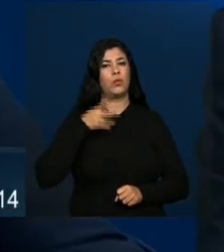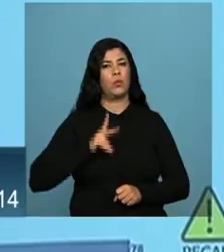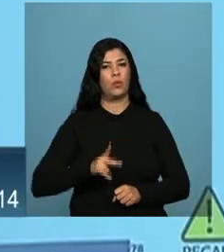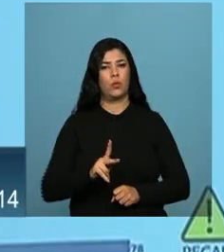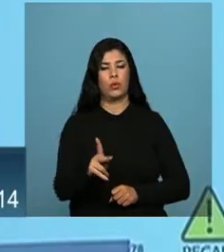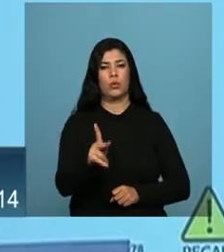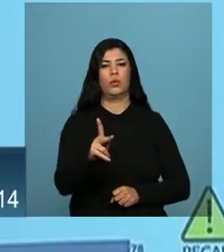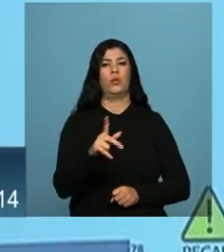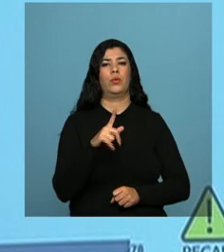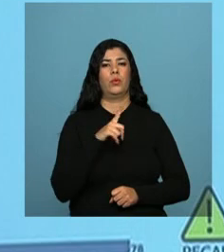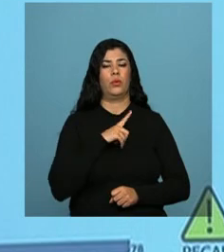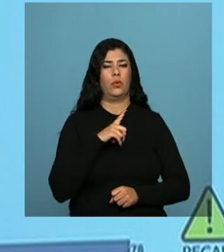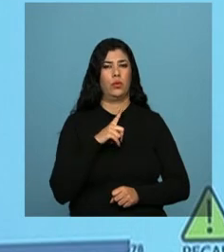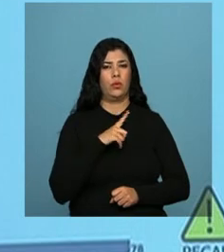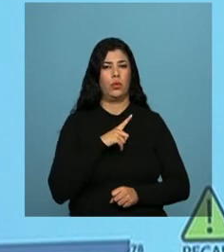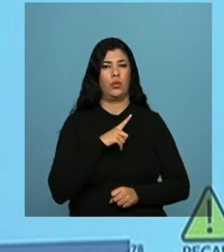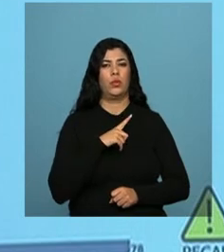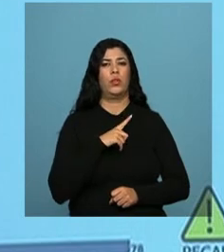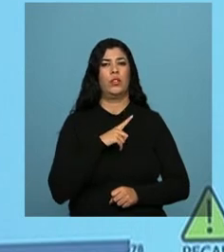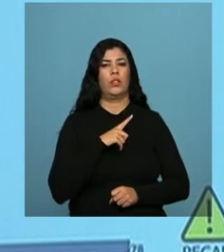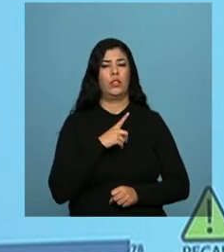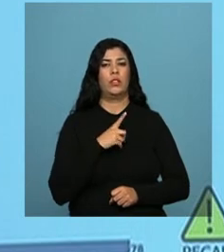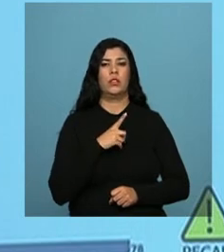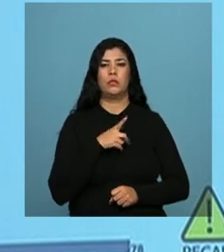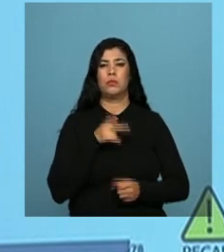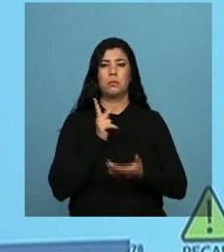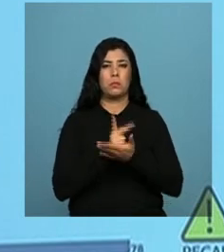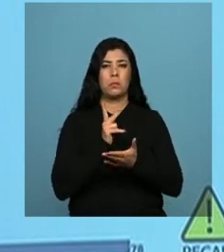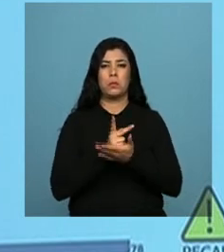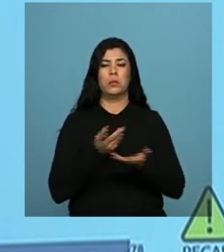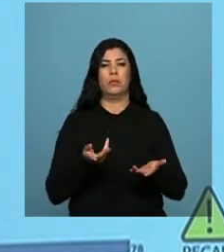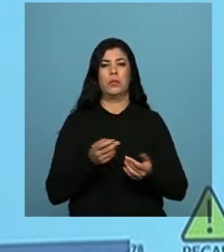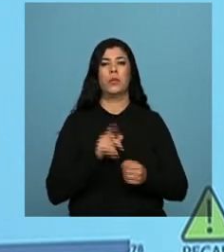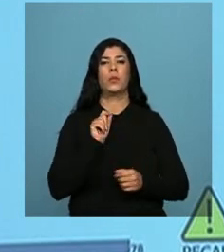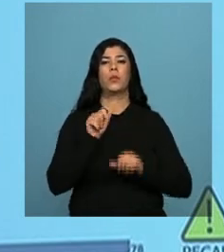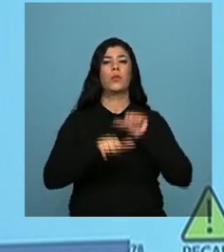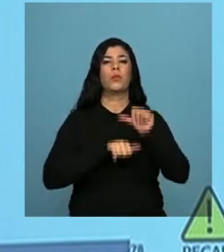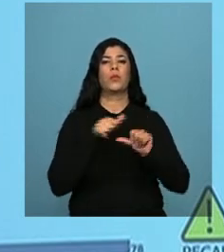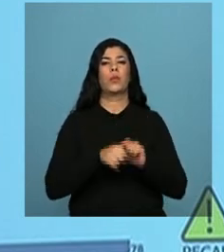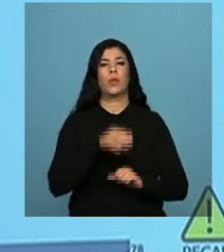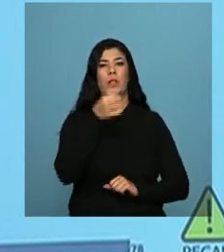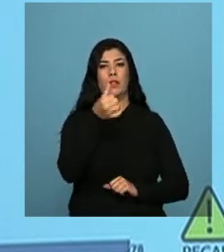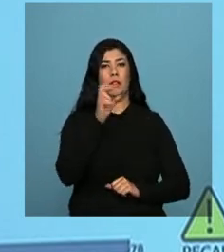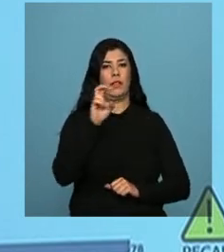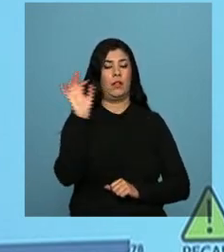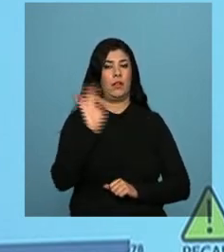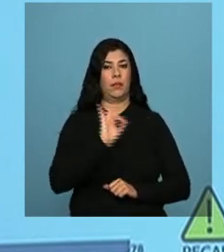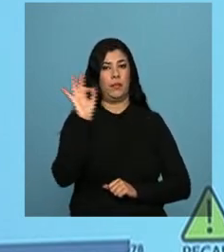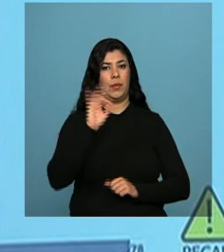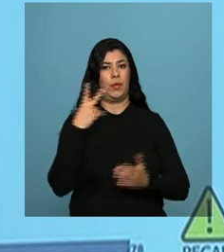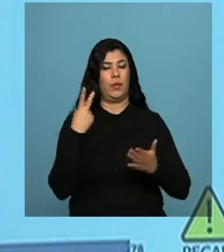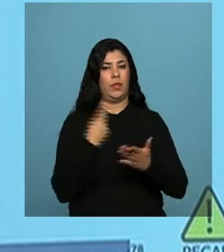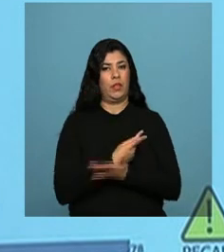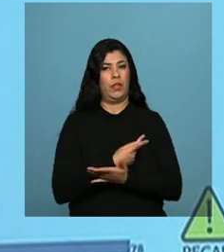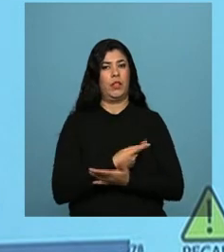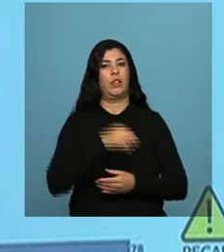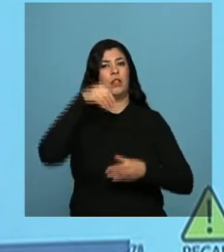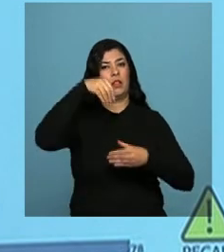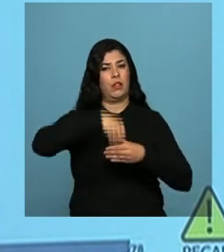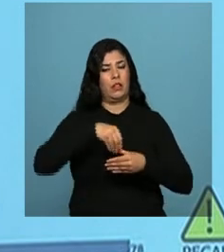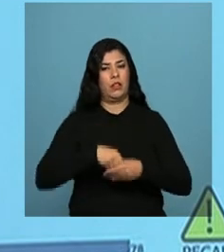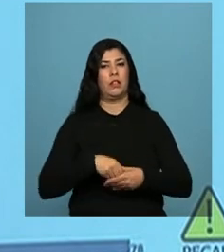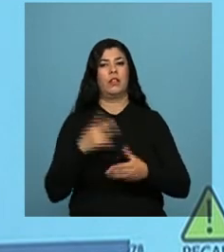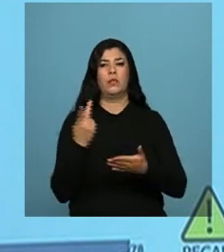se não se muda não muda muito o que muda é que 65 por cento é são